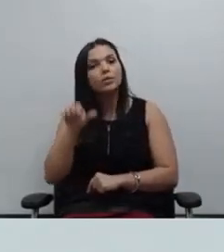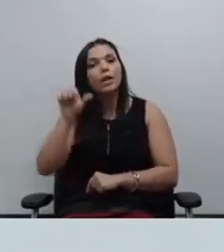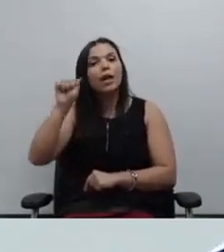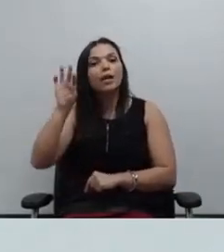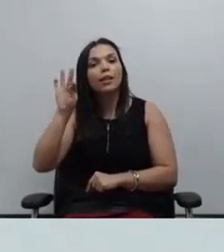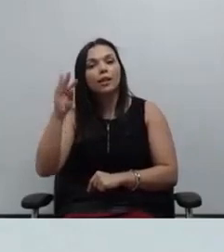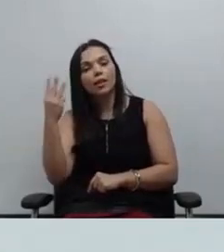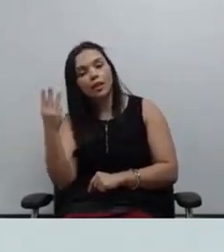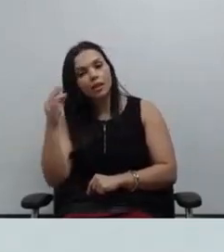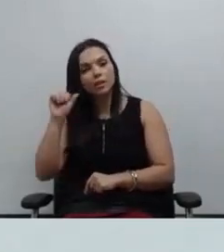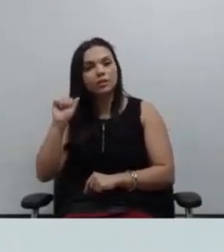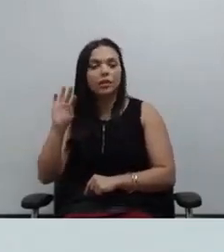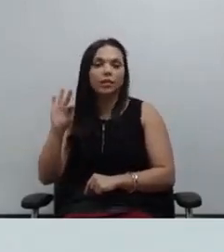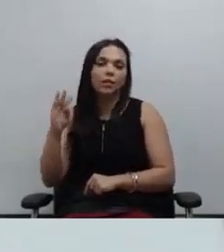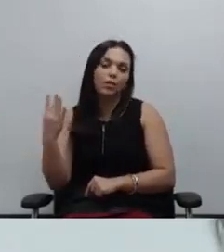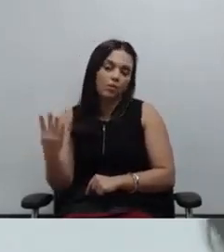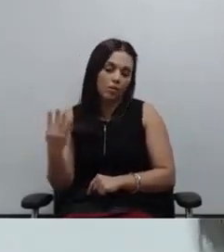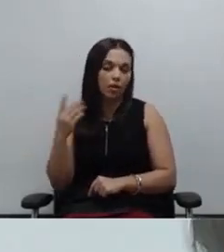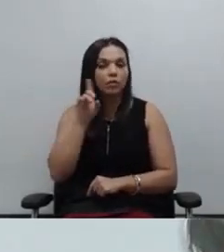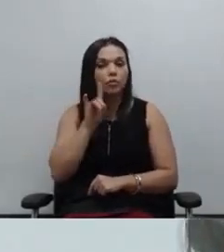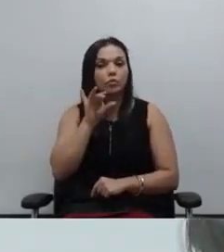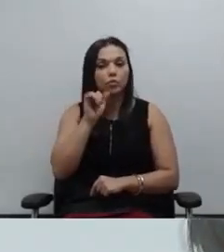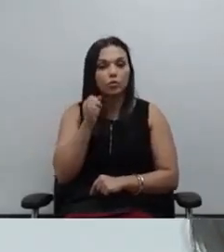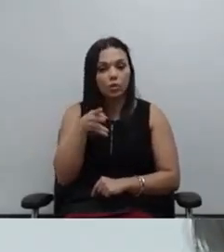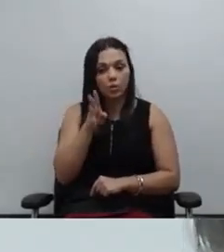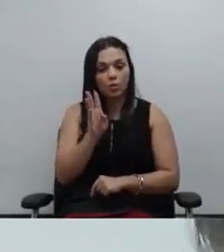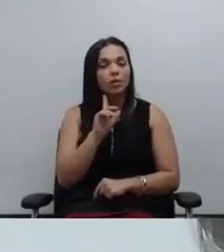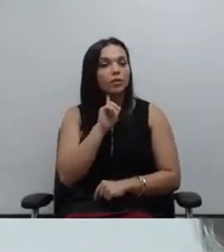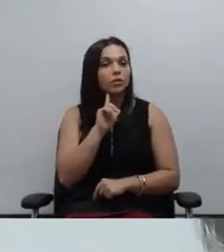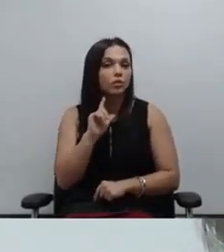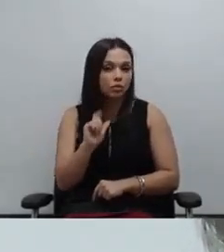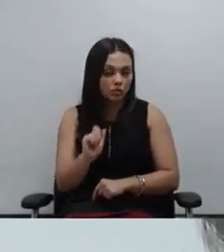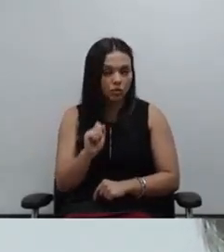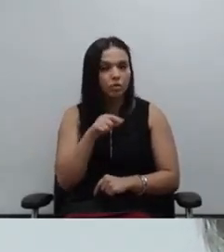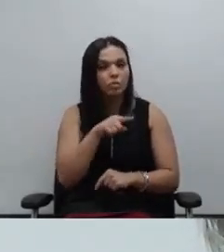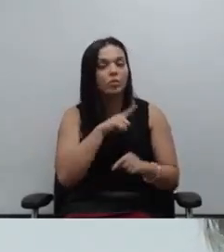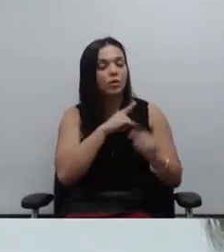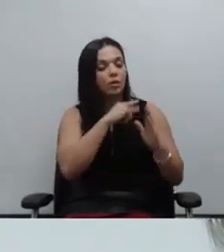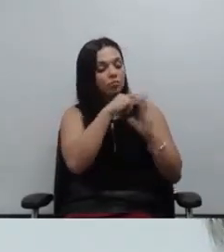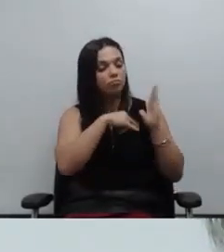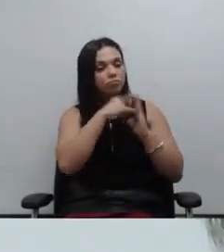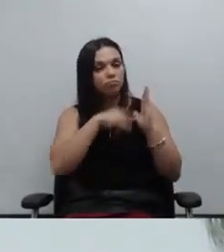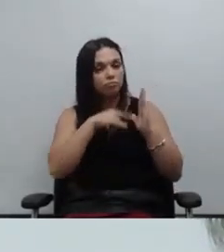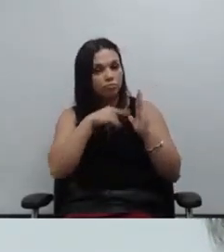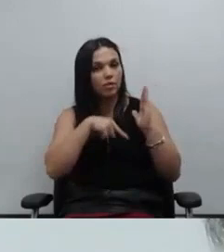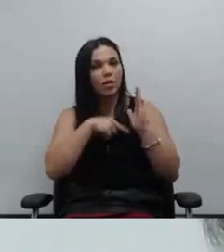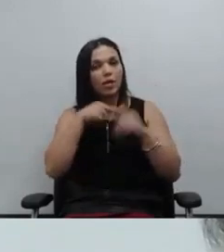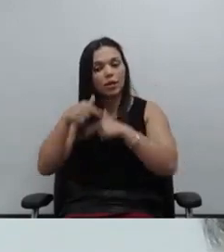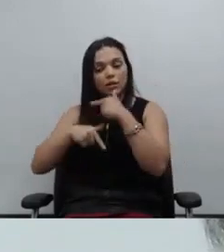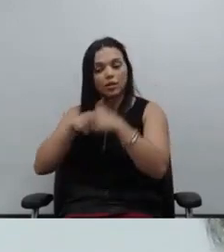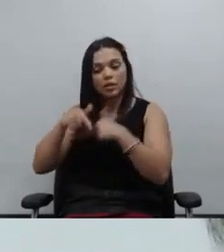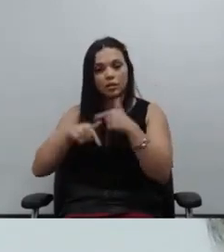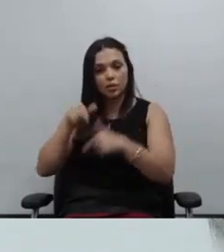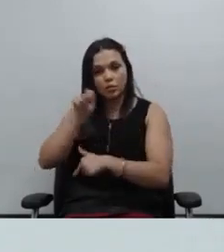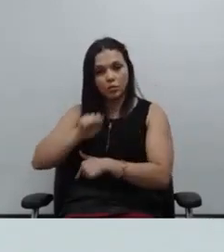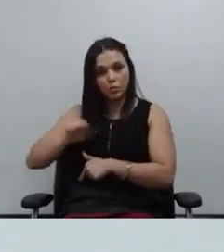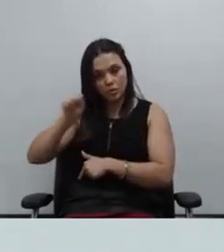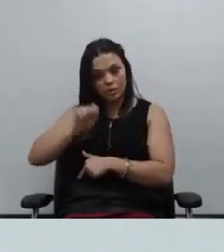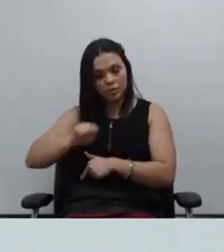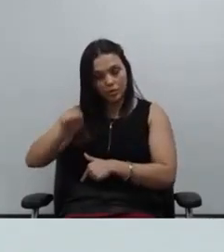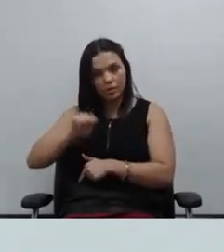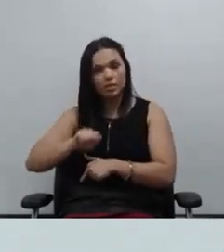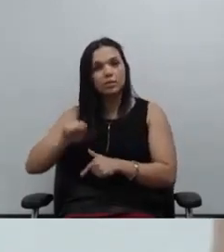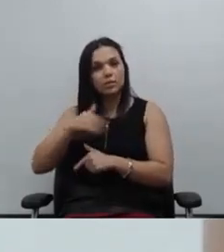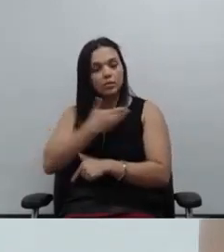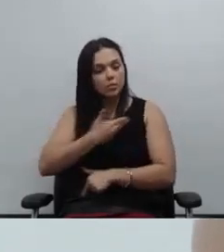AT4, respectivamente. No dia 4 de abril de 2024, aportou aos autos manifestação da Associação de Servidores e Servidoras da Defensoria Pública do